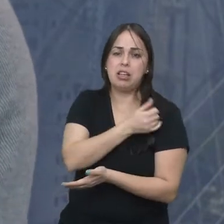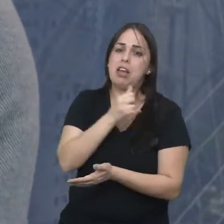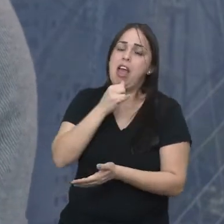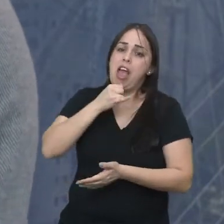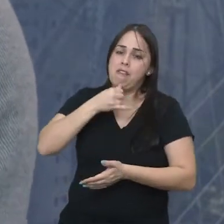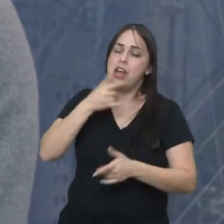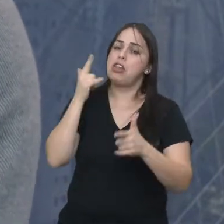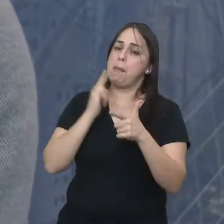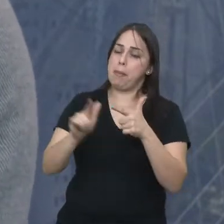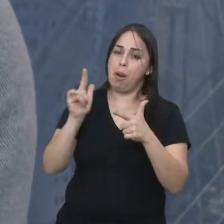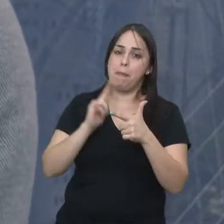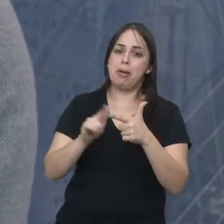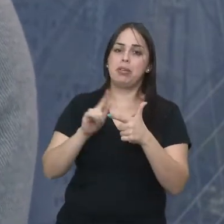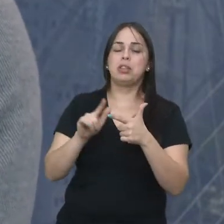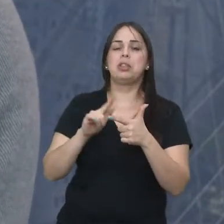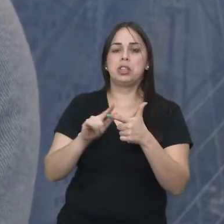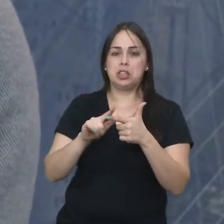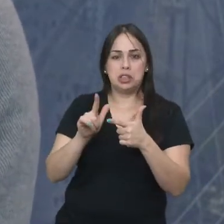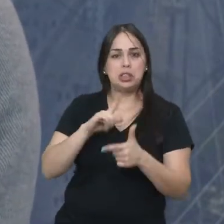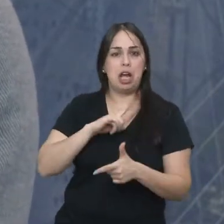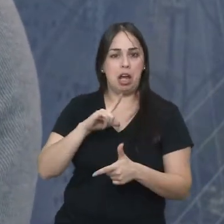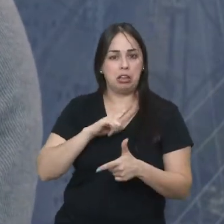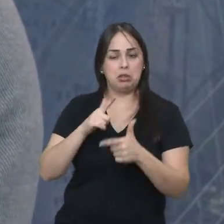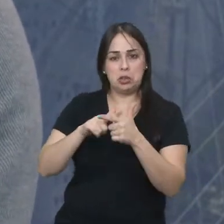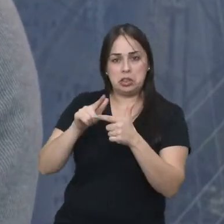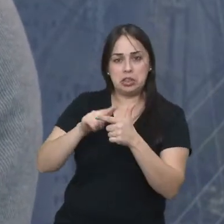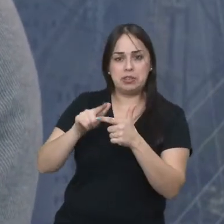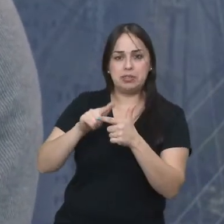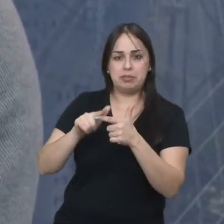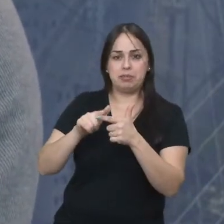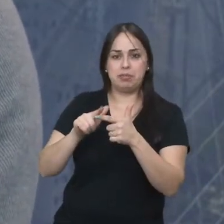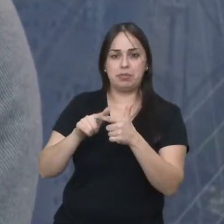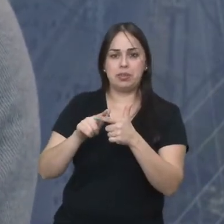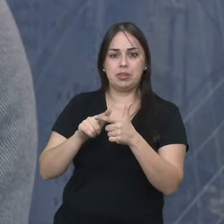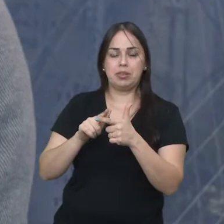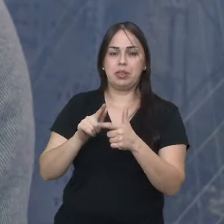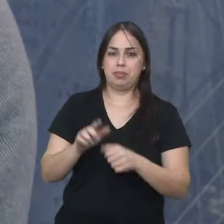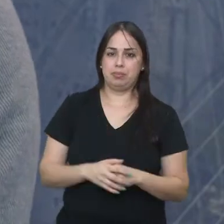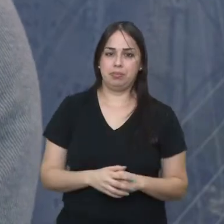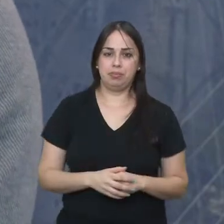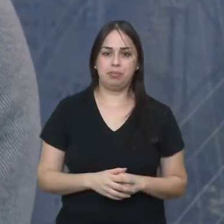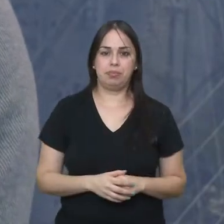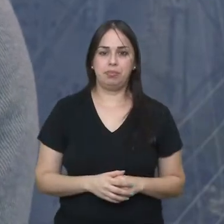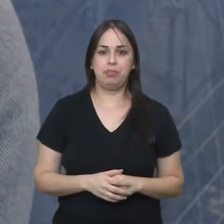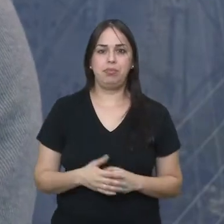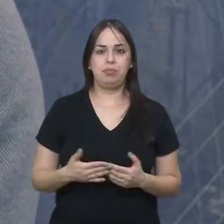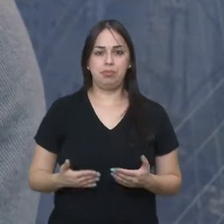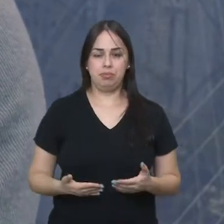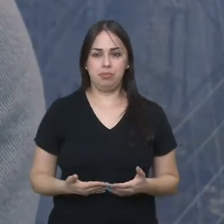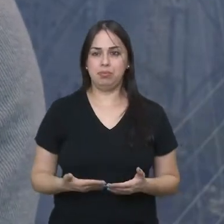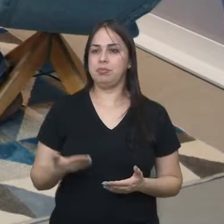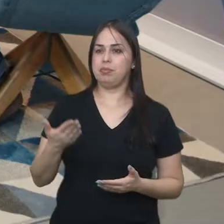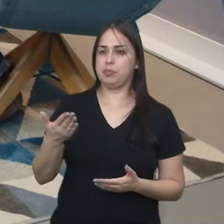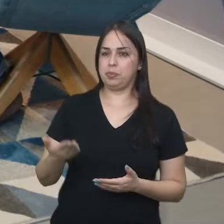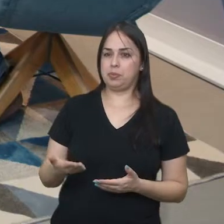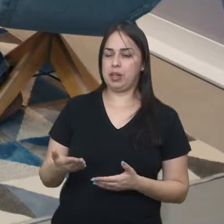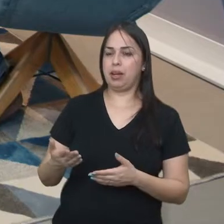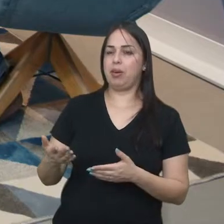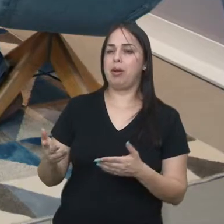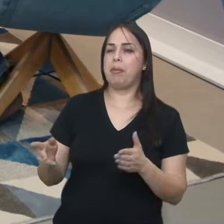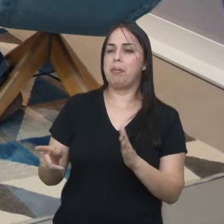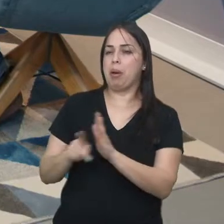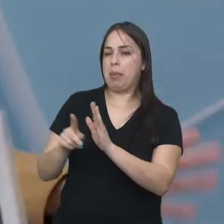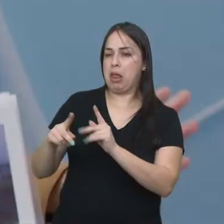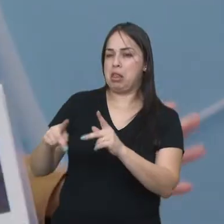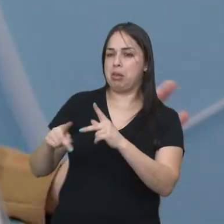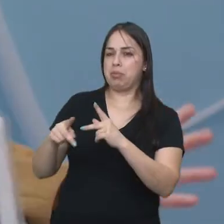toda que infelizmente foi um problema que a gente teve nessa gestão atual. E Cristina, agora trazendo para